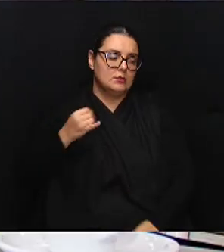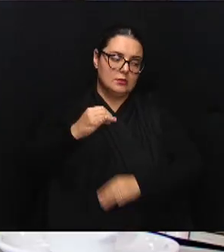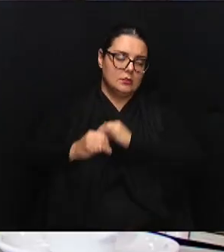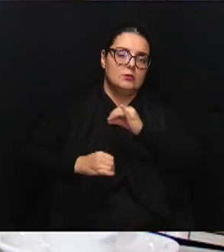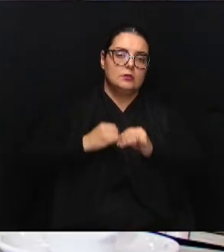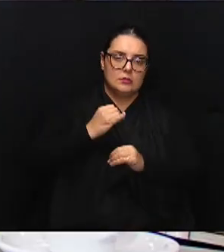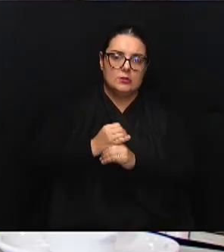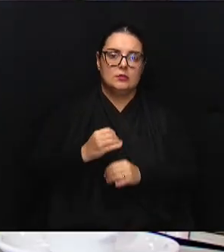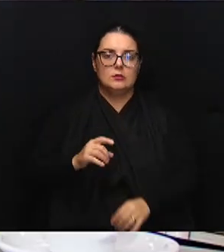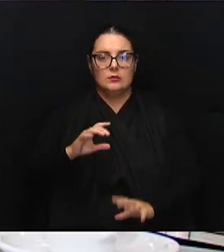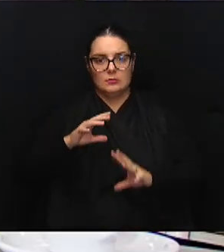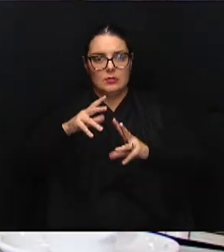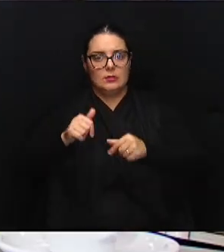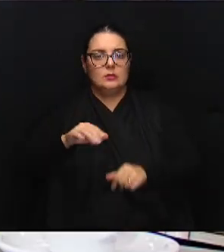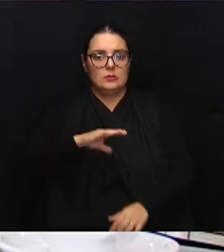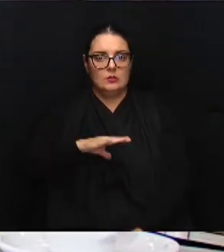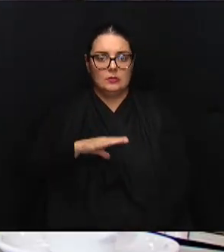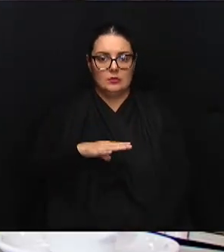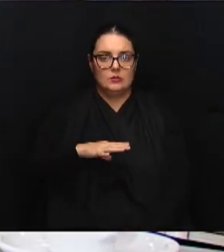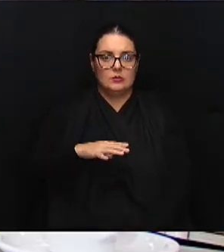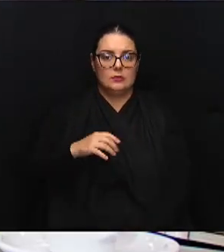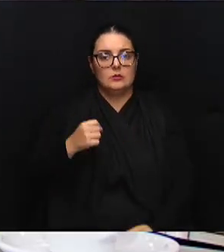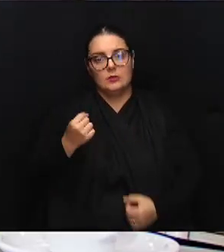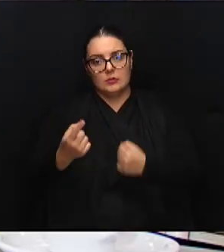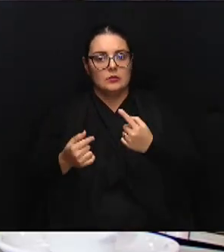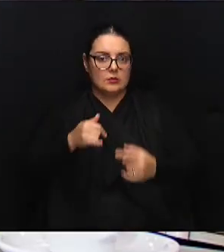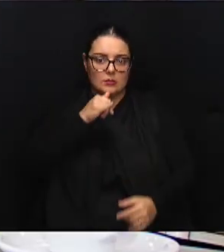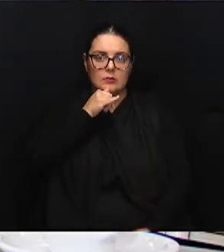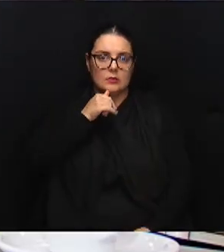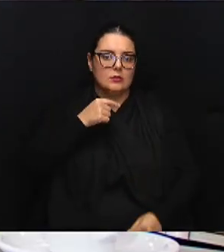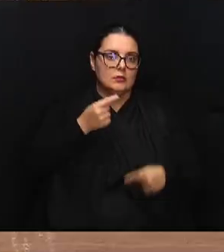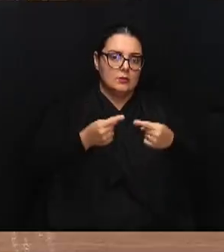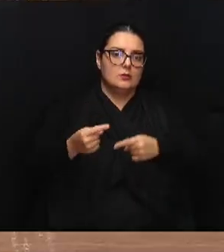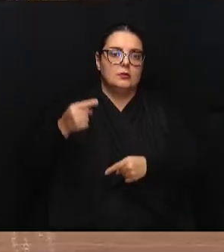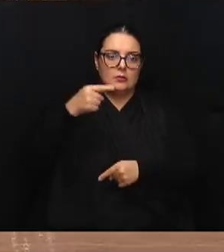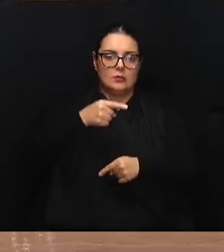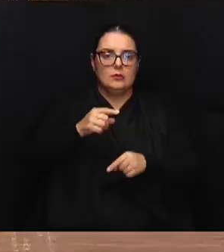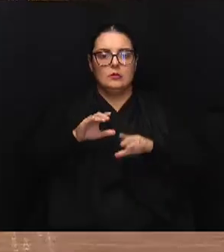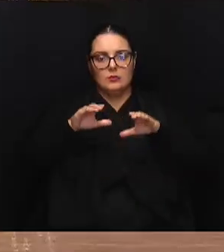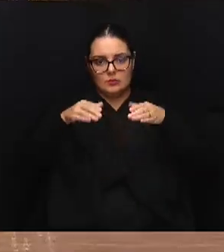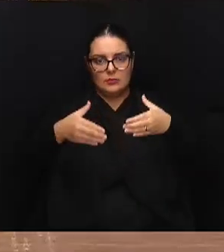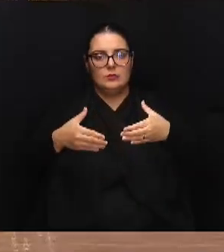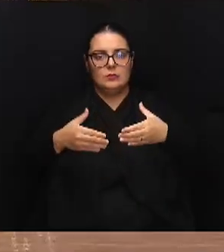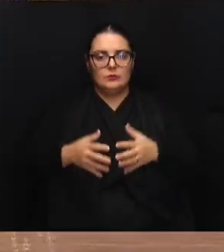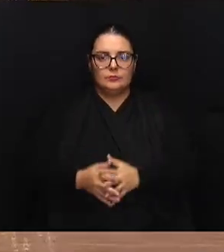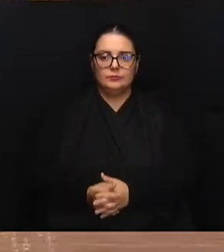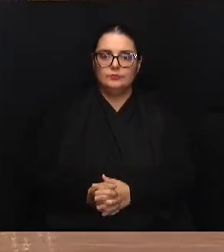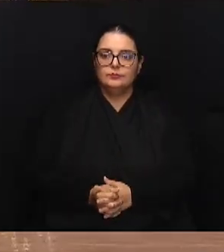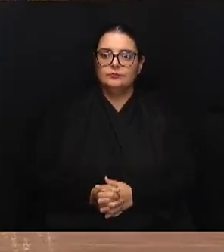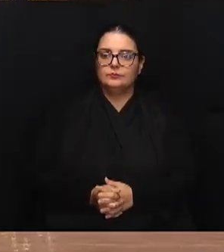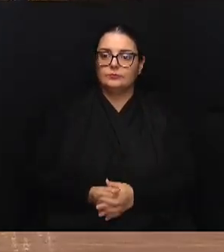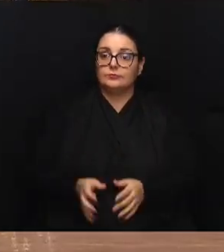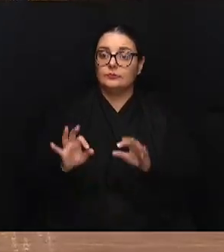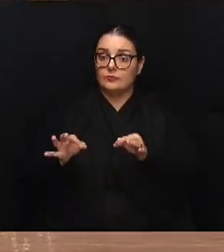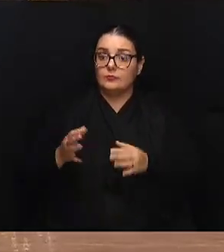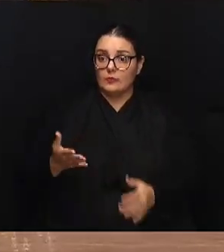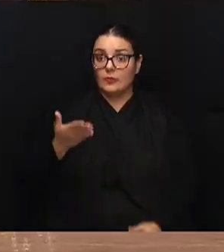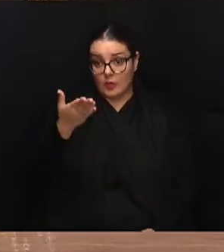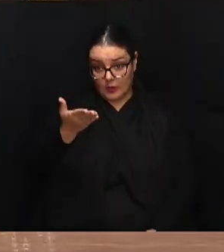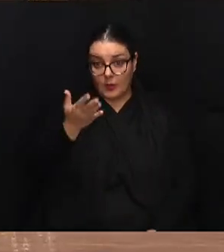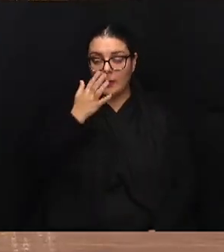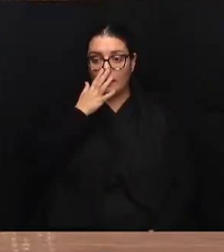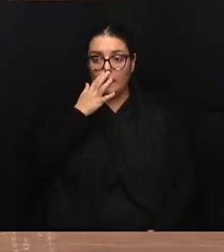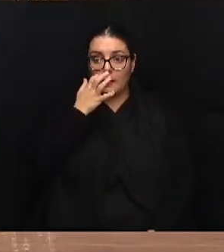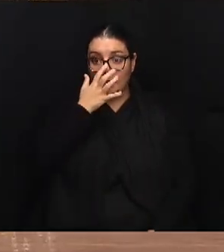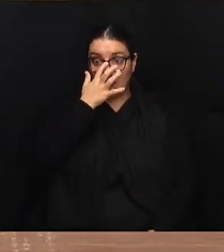internet, para toda a cidade. Só para dar alguns exemplos daquilo que foi debatido e discutido nesse encontro. Tá certo. Então, você que está